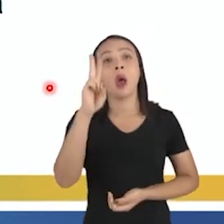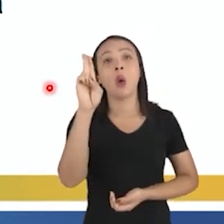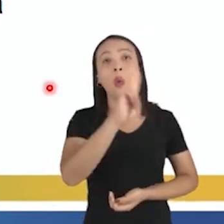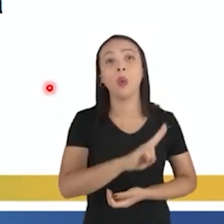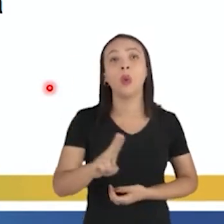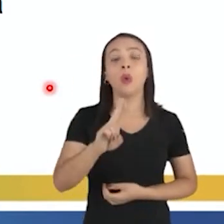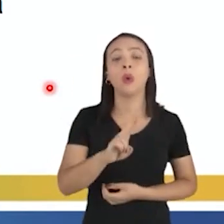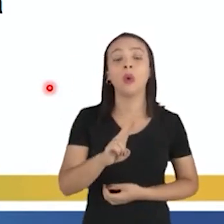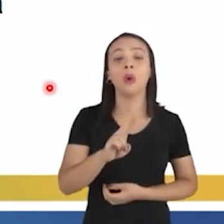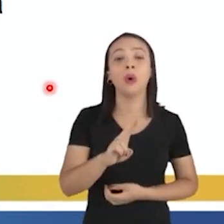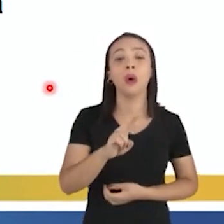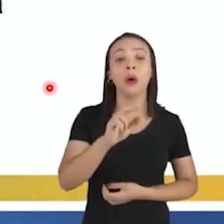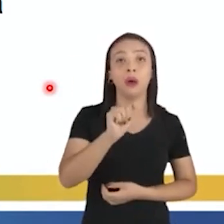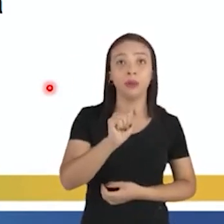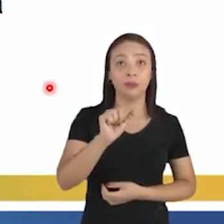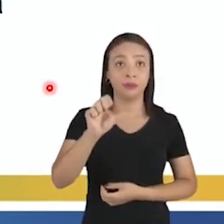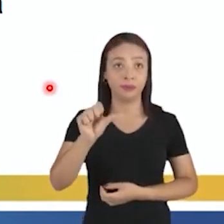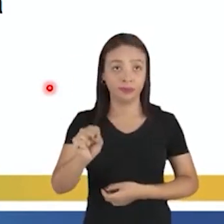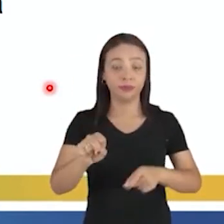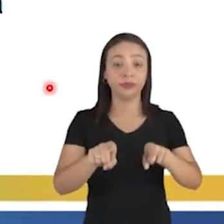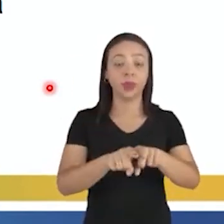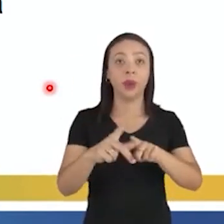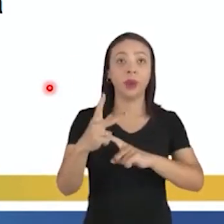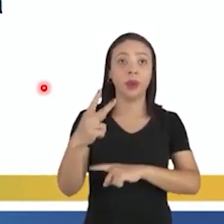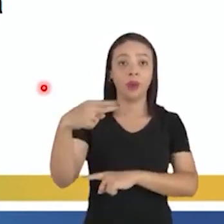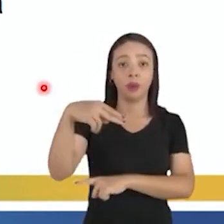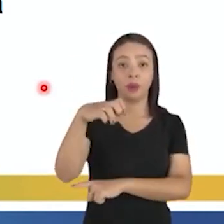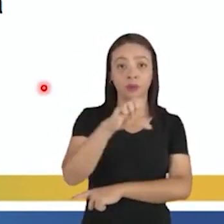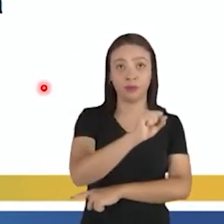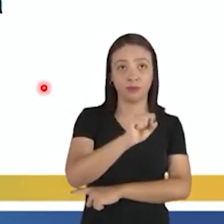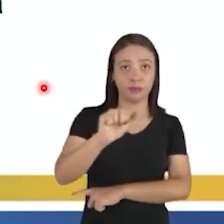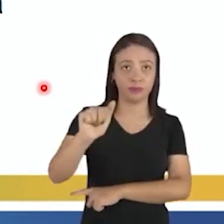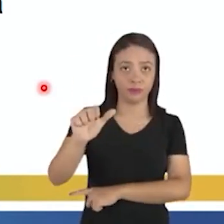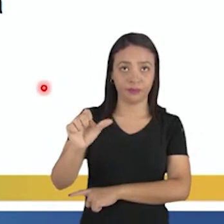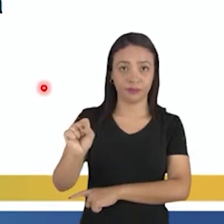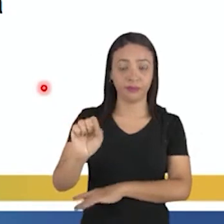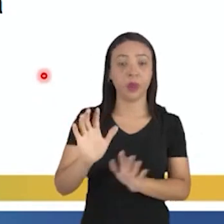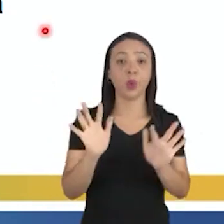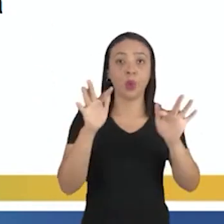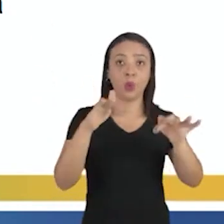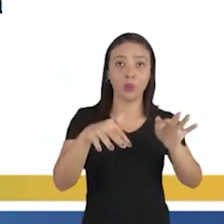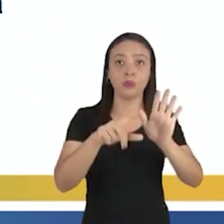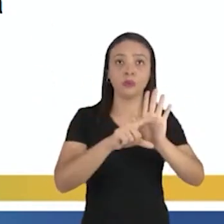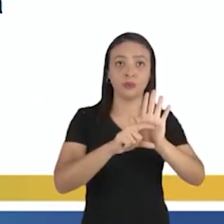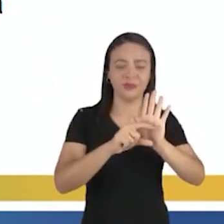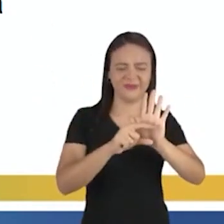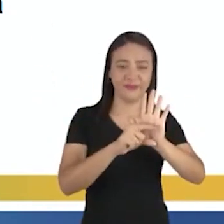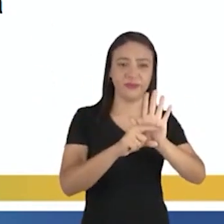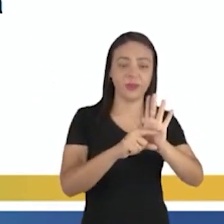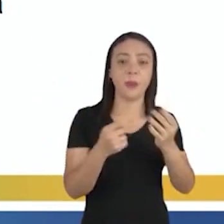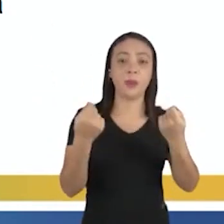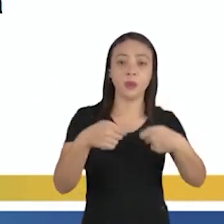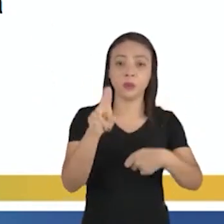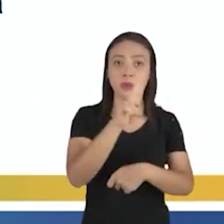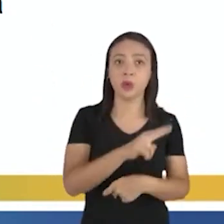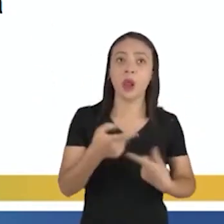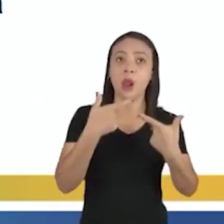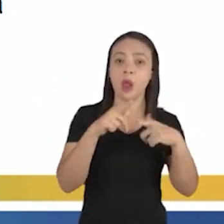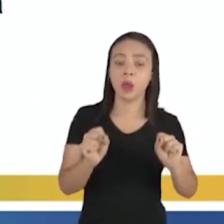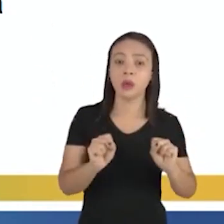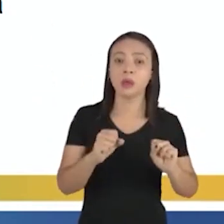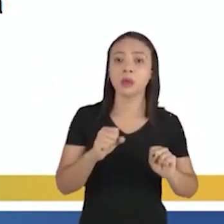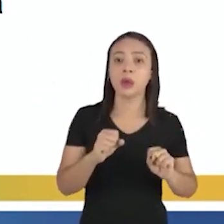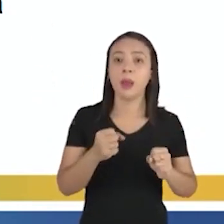do artigo as e do pronome essas. No último parágrafo, esse recurso linguístico